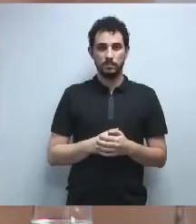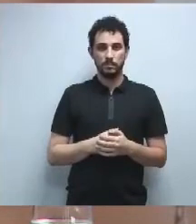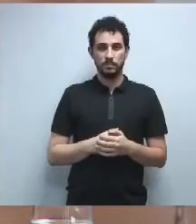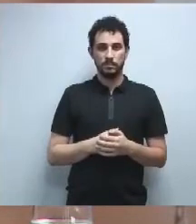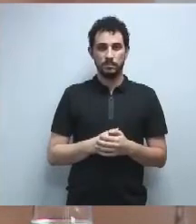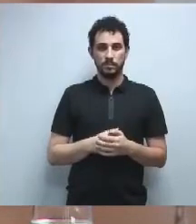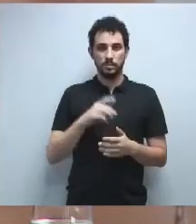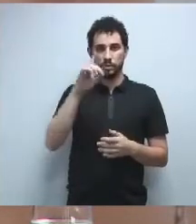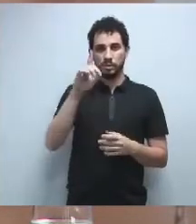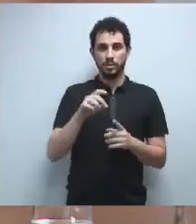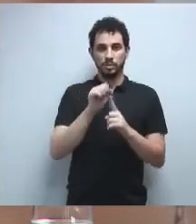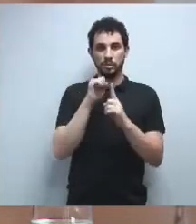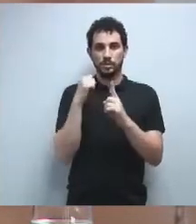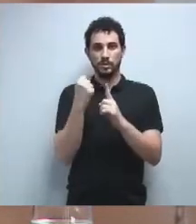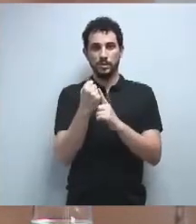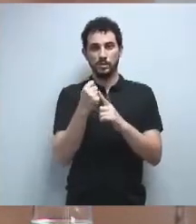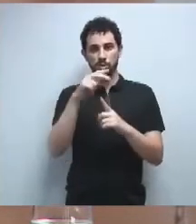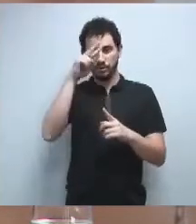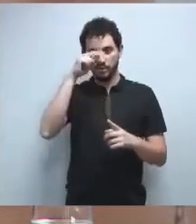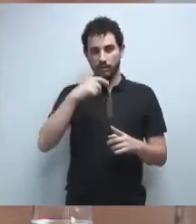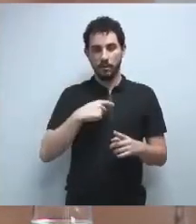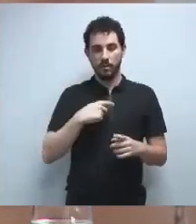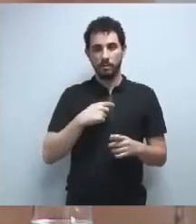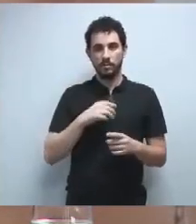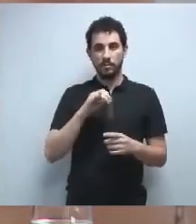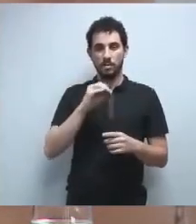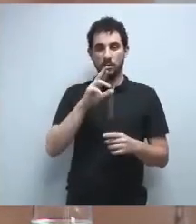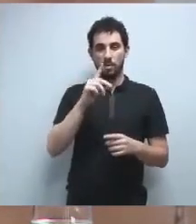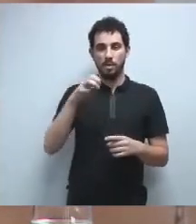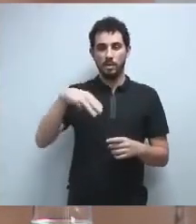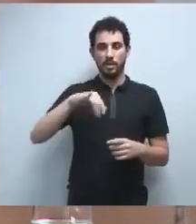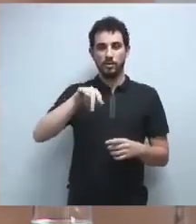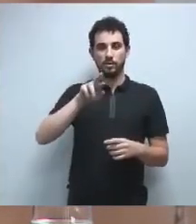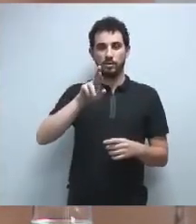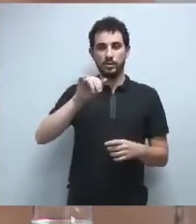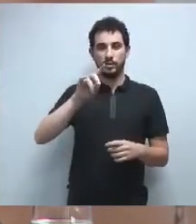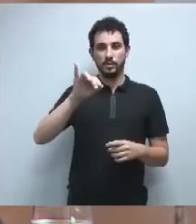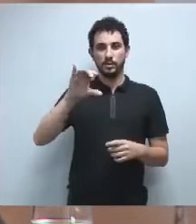direitos sociais e individuais indisponíveis ea ordem jurídica